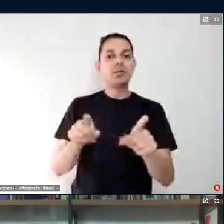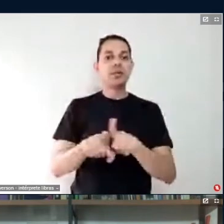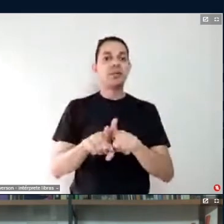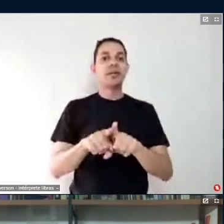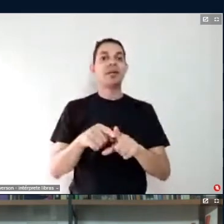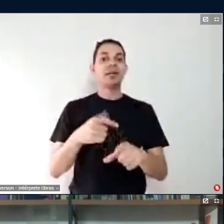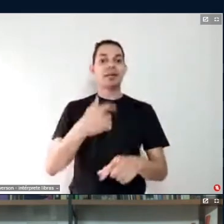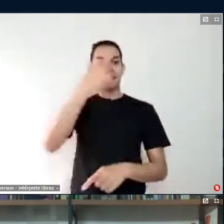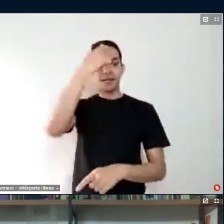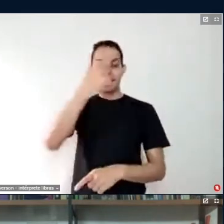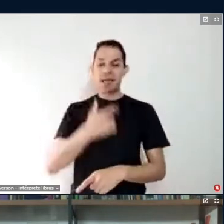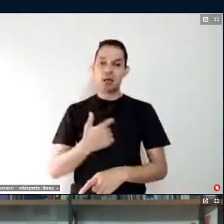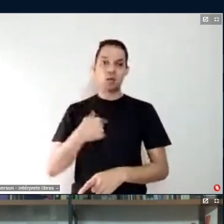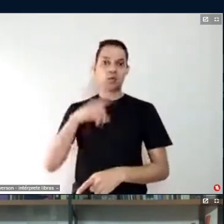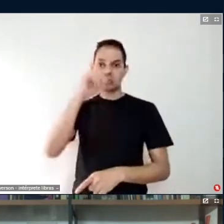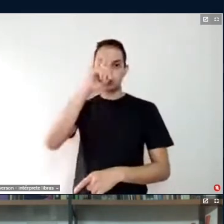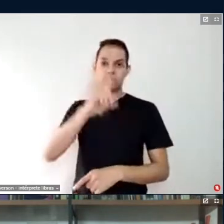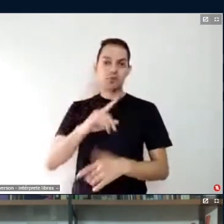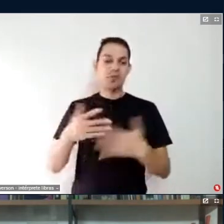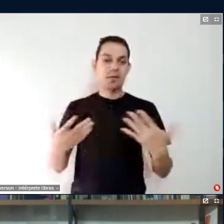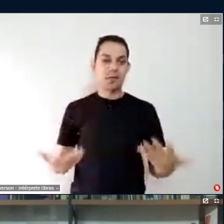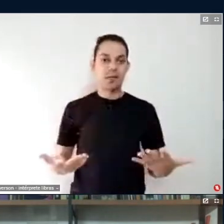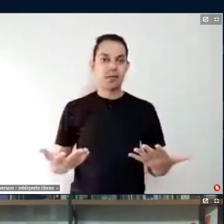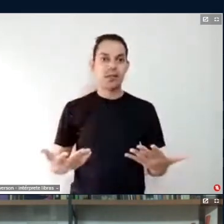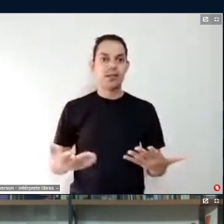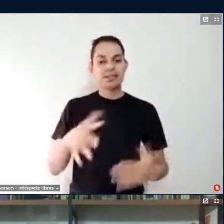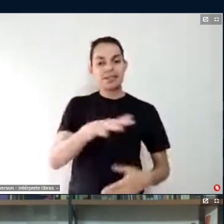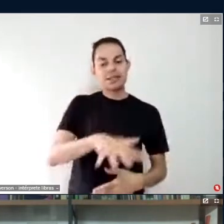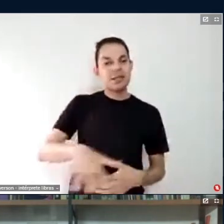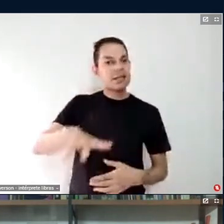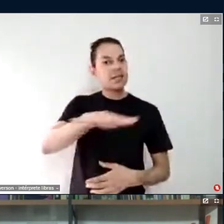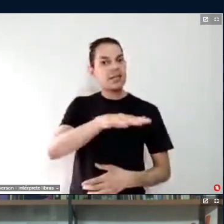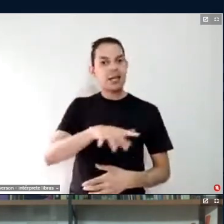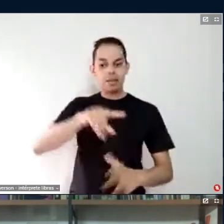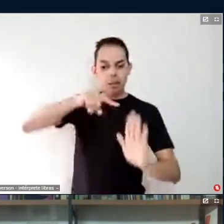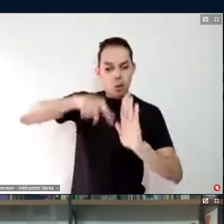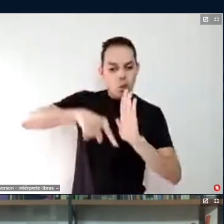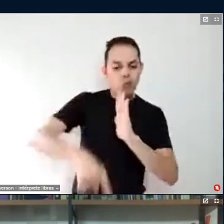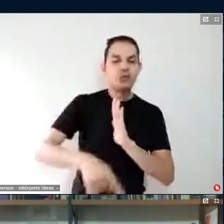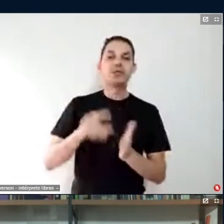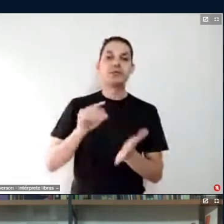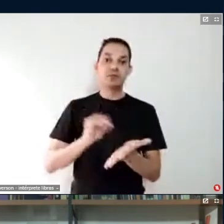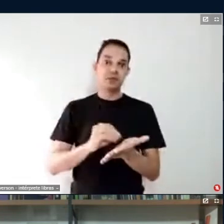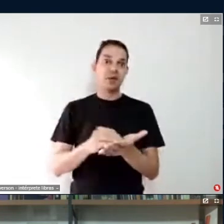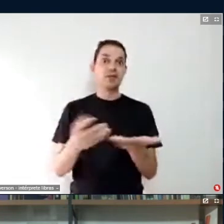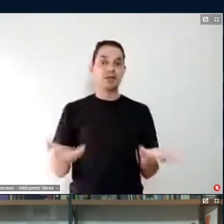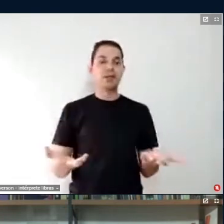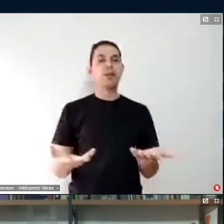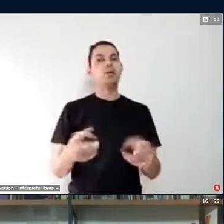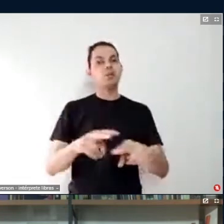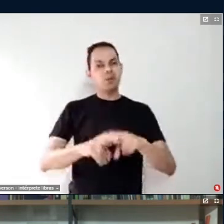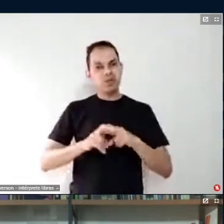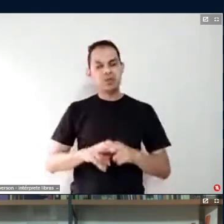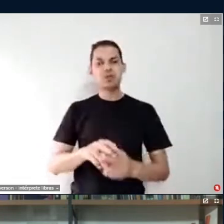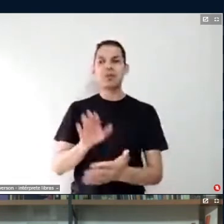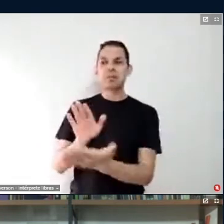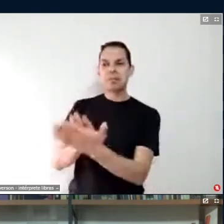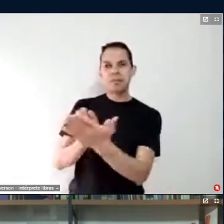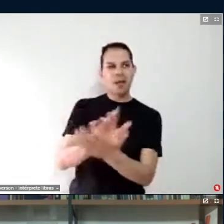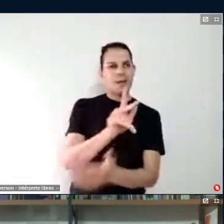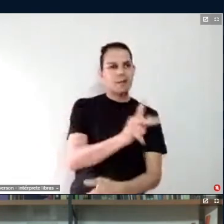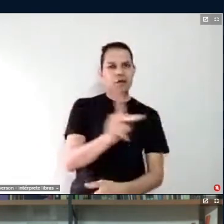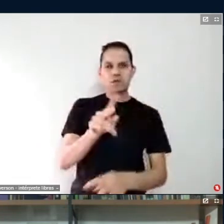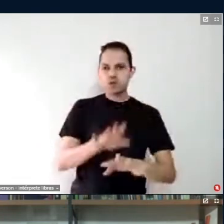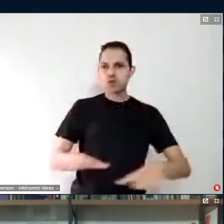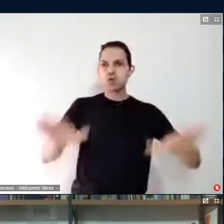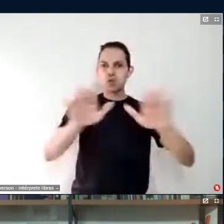mesmo não tem uma aplicação nessa área de forma profunda. Dessa forma, eu parabenizo os professores e a banca aqui